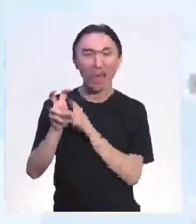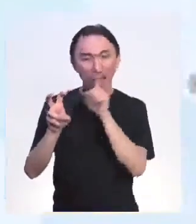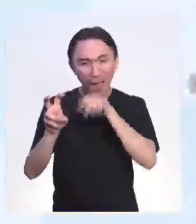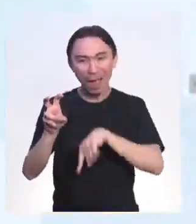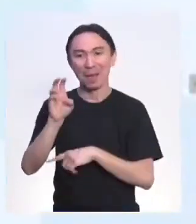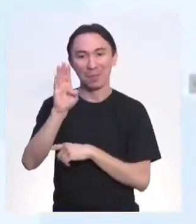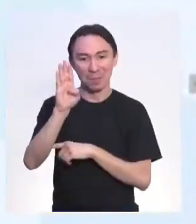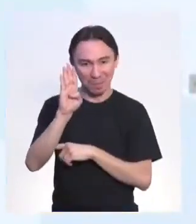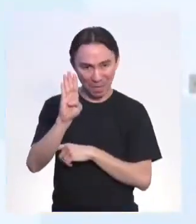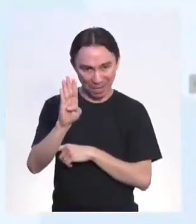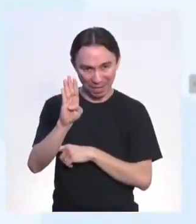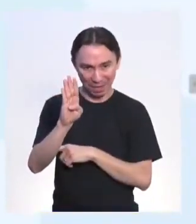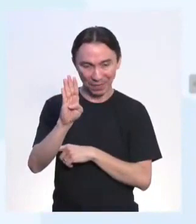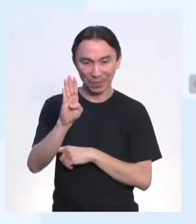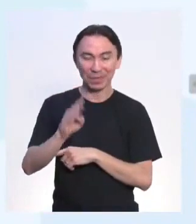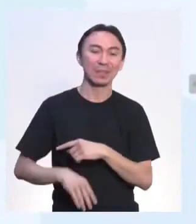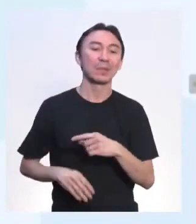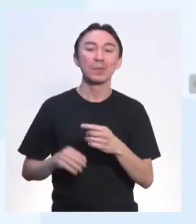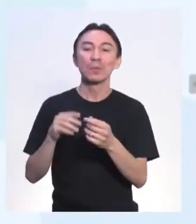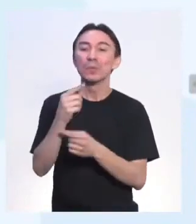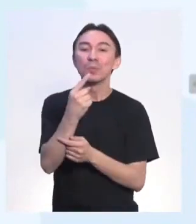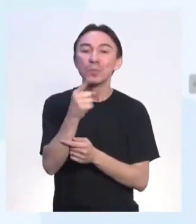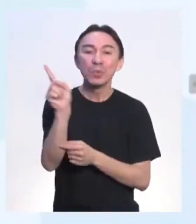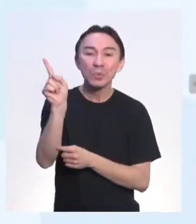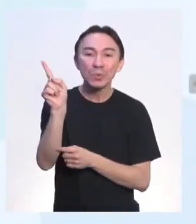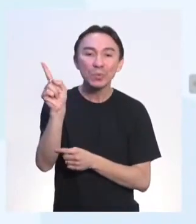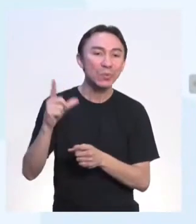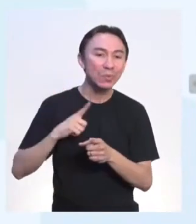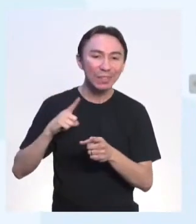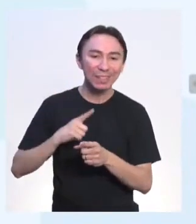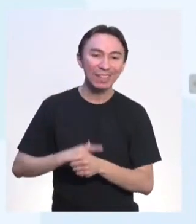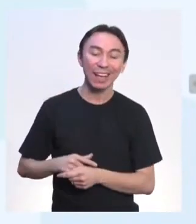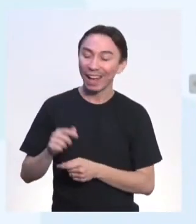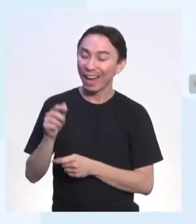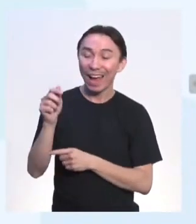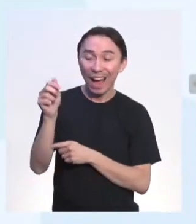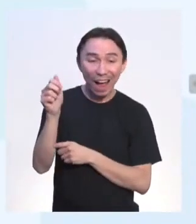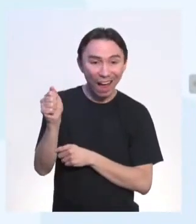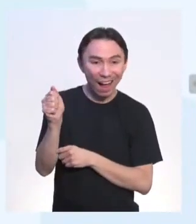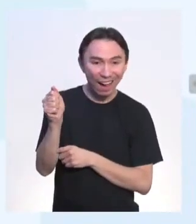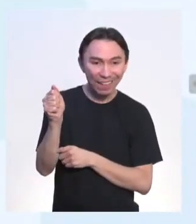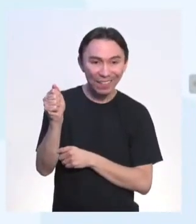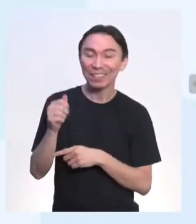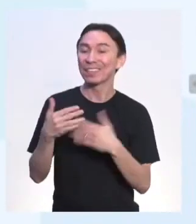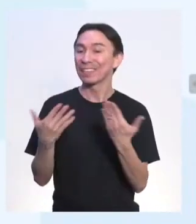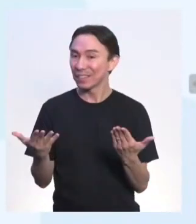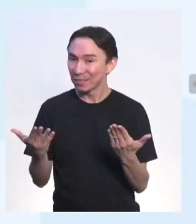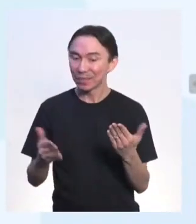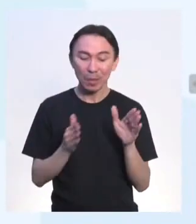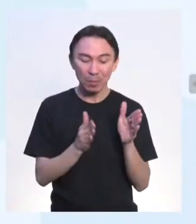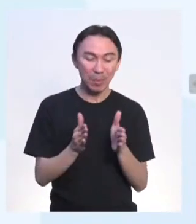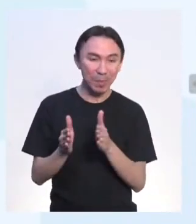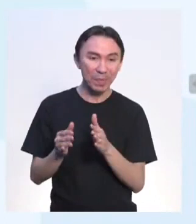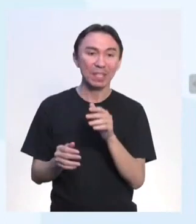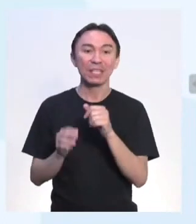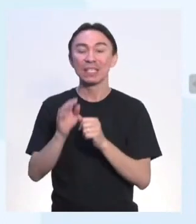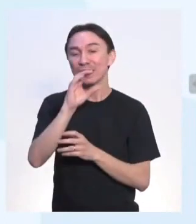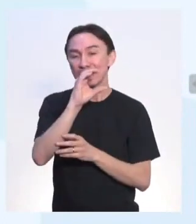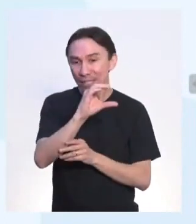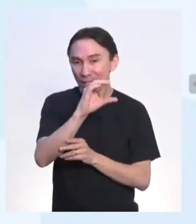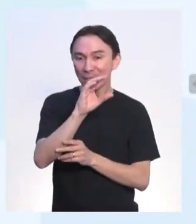B. E, por último, a letra A. Então, a ordem ficou C,